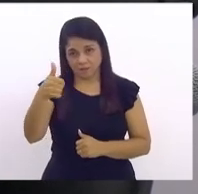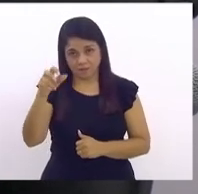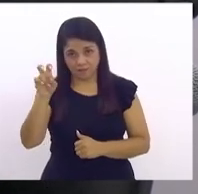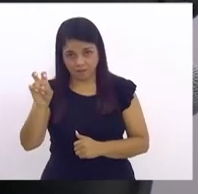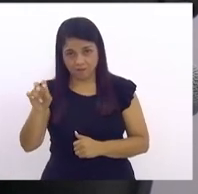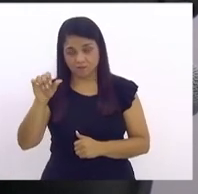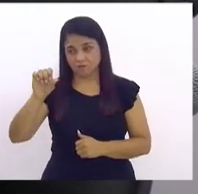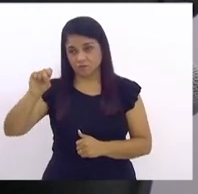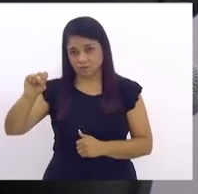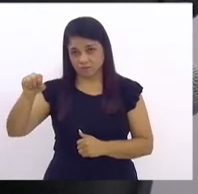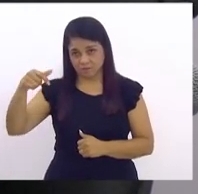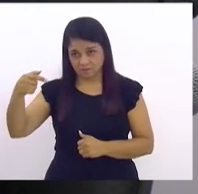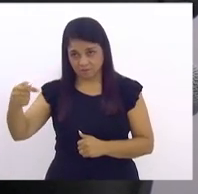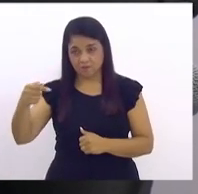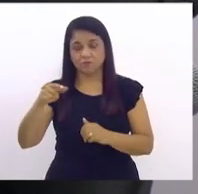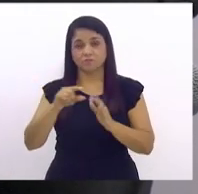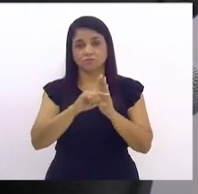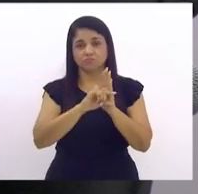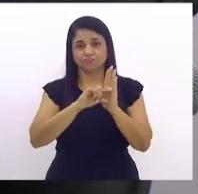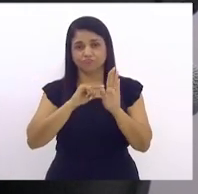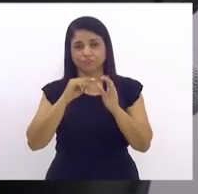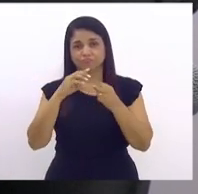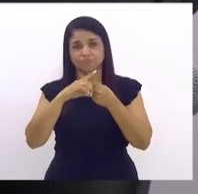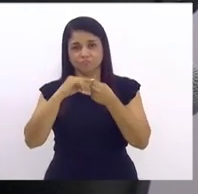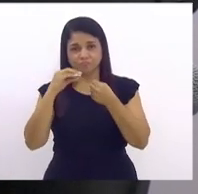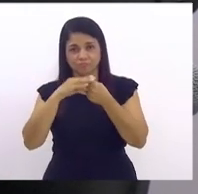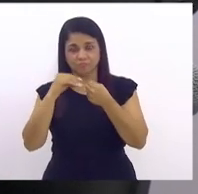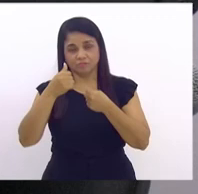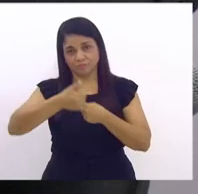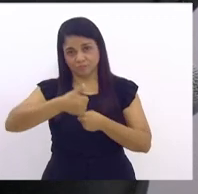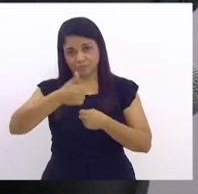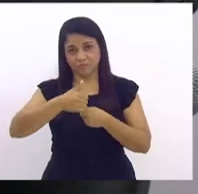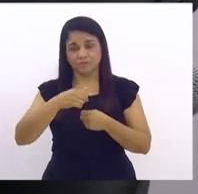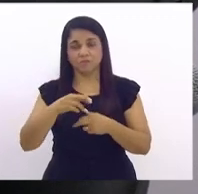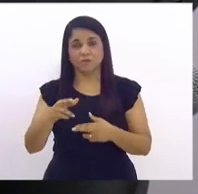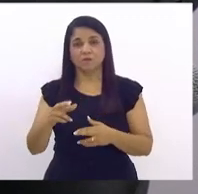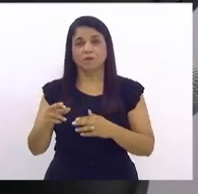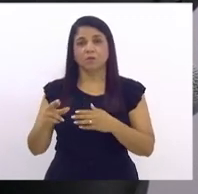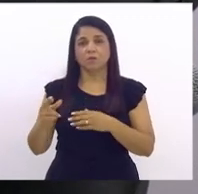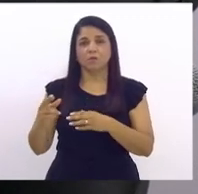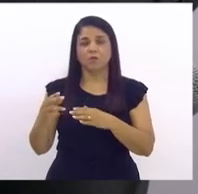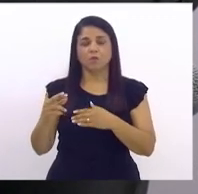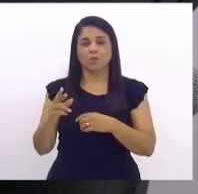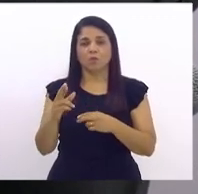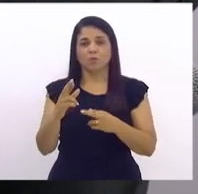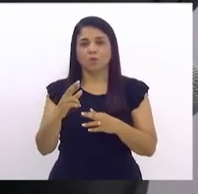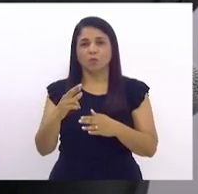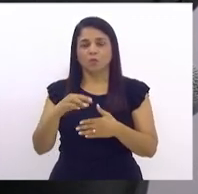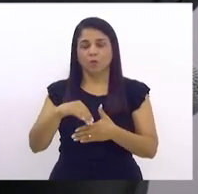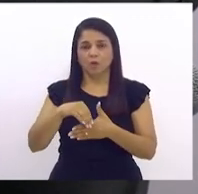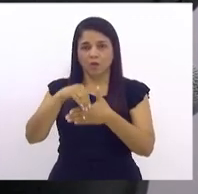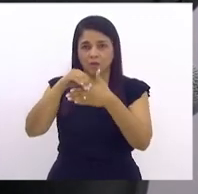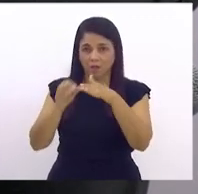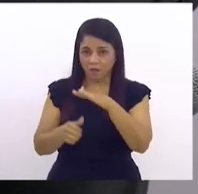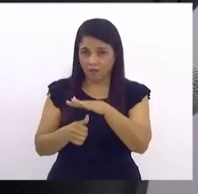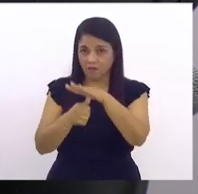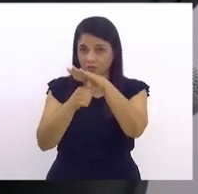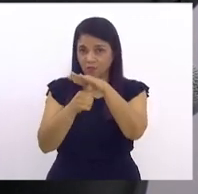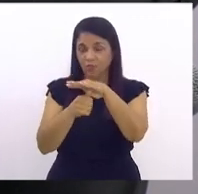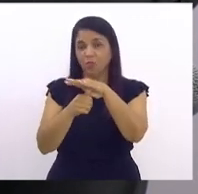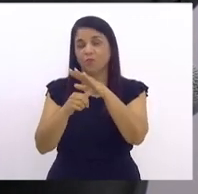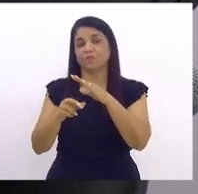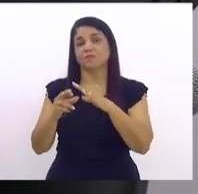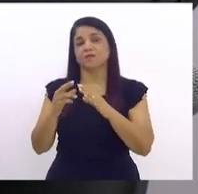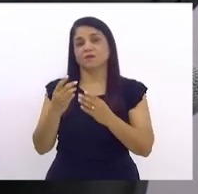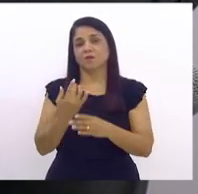lá no capo, no artigo 1º, o reitor, vice-reitor da Universidade do Estado do Rio de Janeiro, UERJ, serão